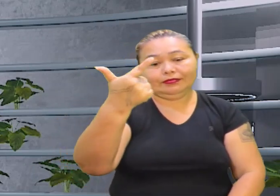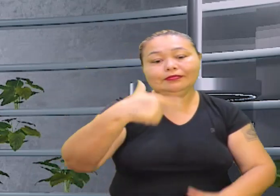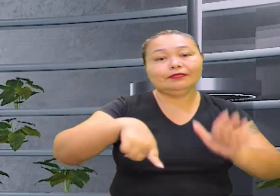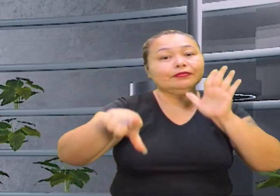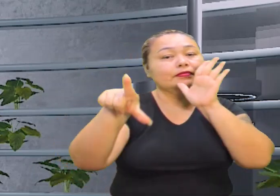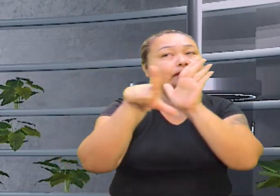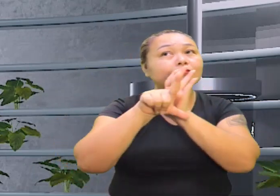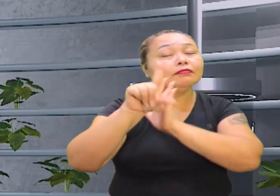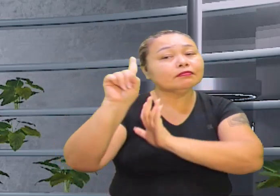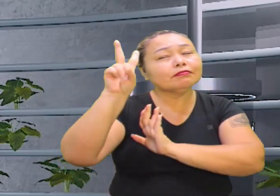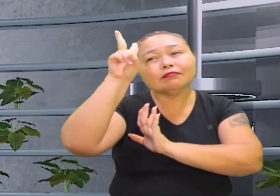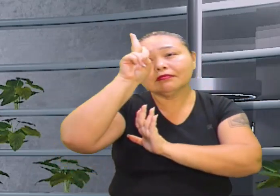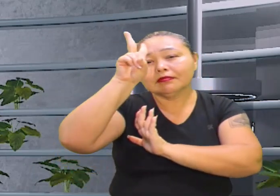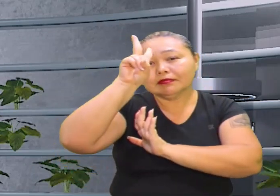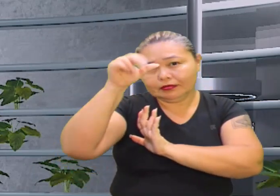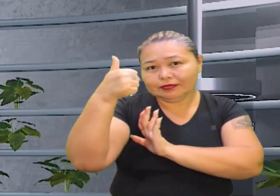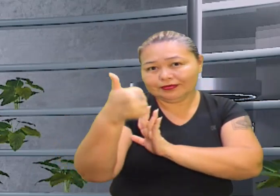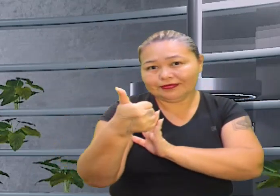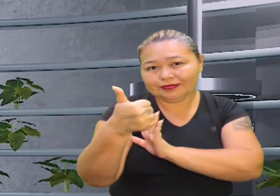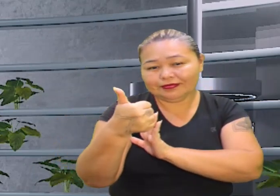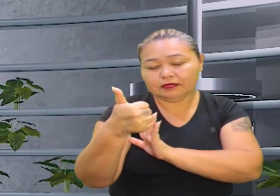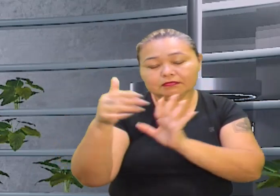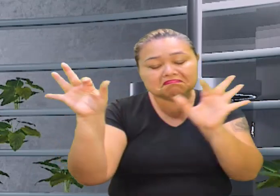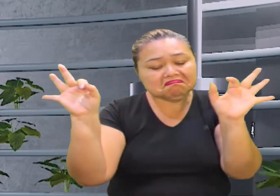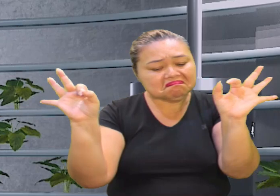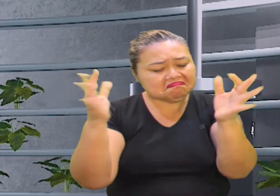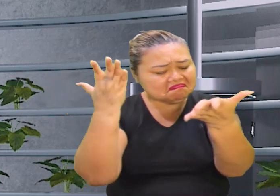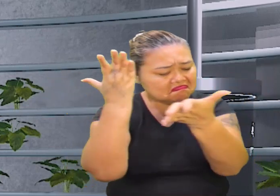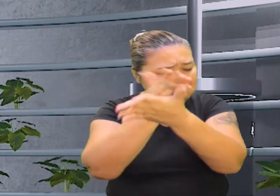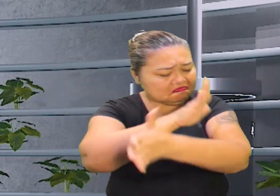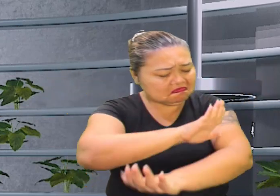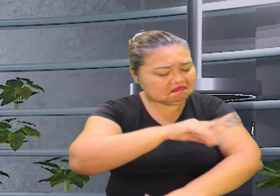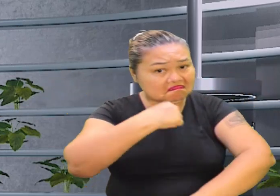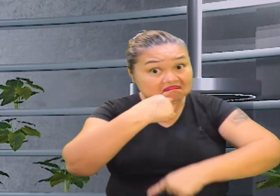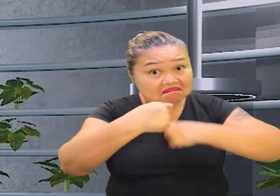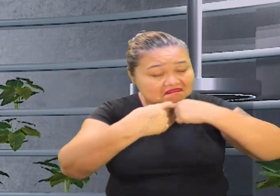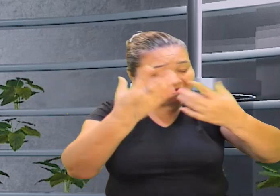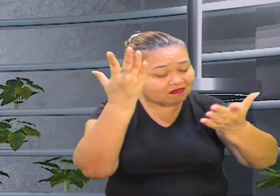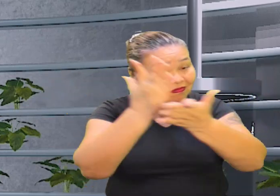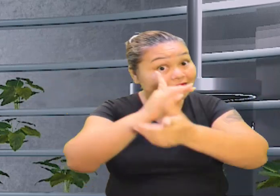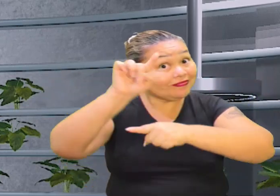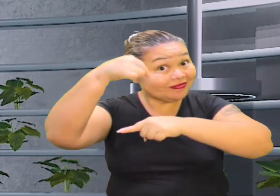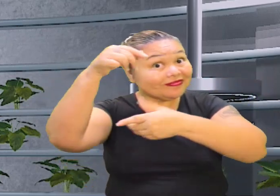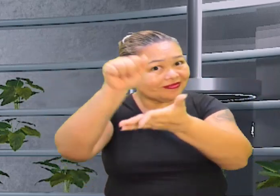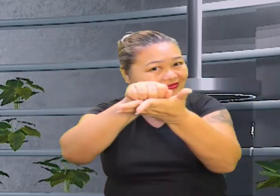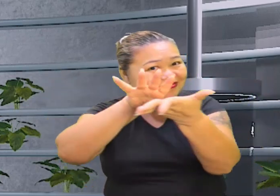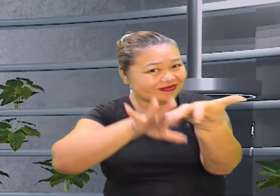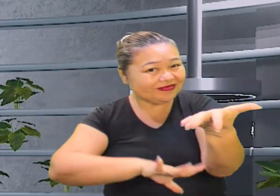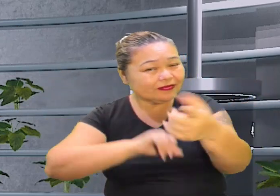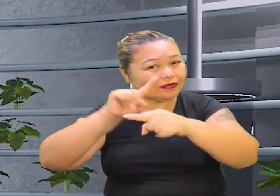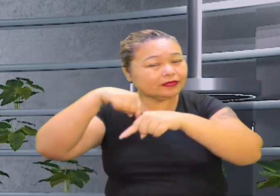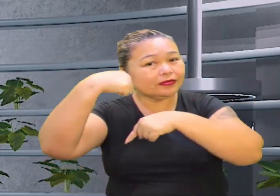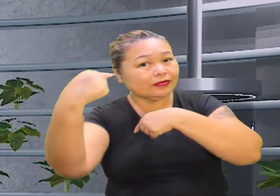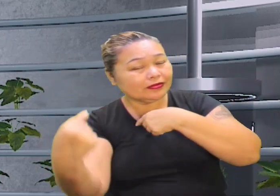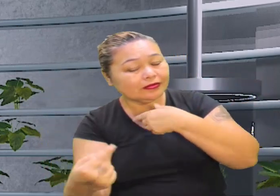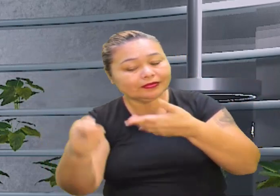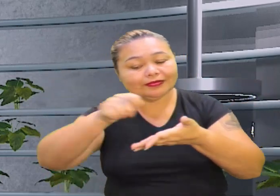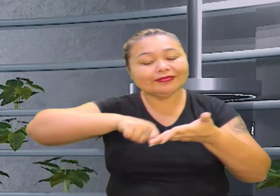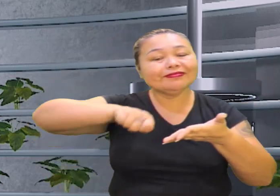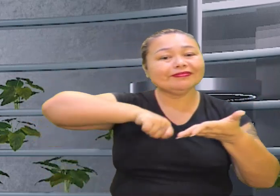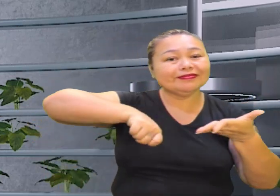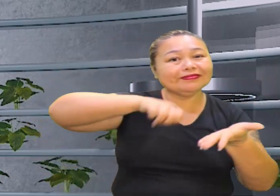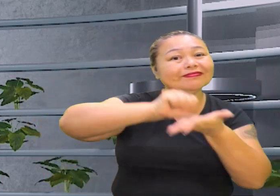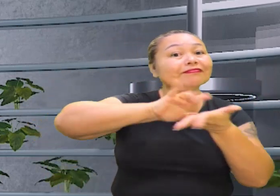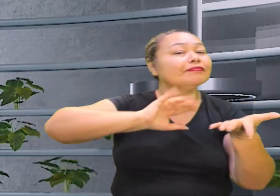Vamos relembrar, tá bom? Para sanar qualquer dúvida, porque daqui a pouco vai vir atividades. E depois a gente volta para corrigir as